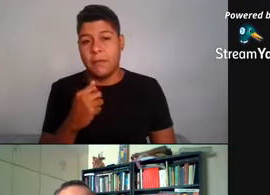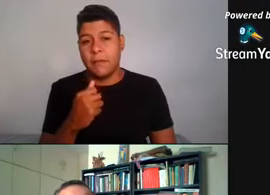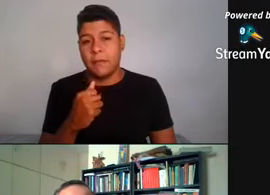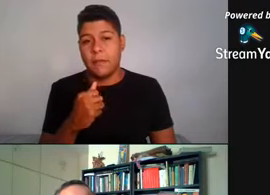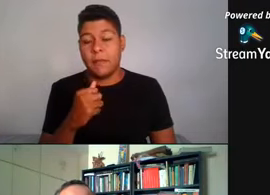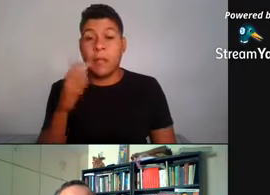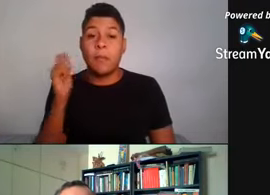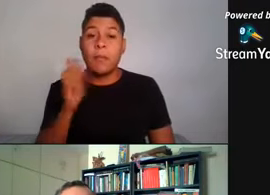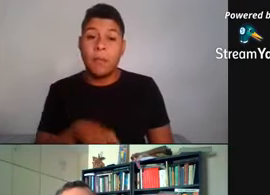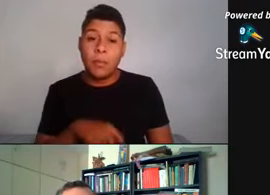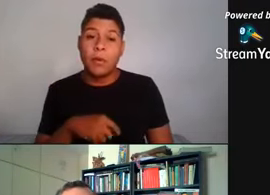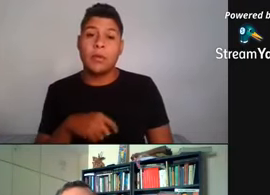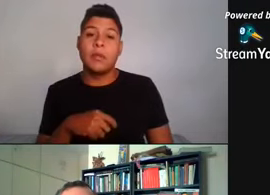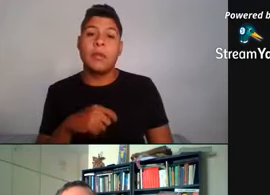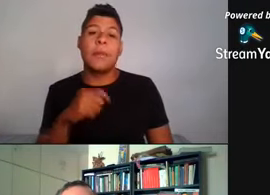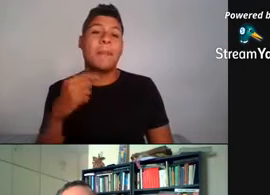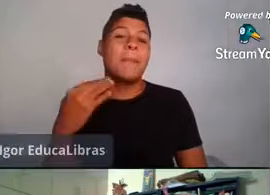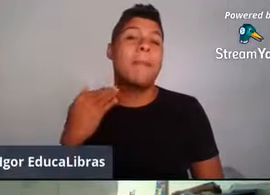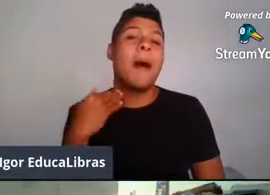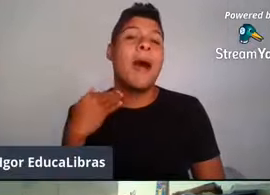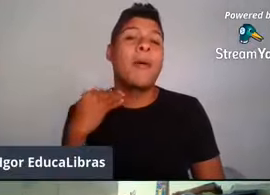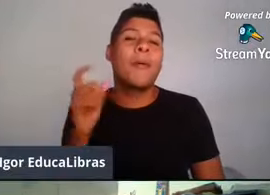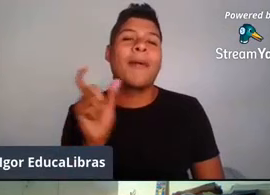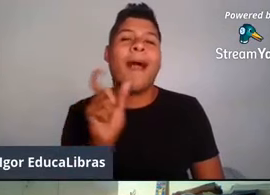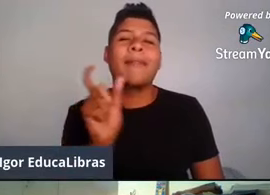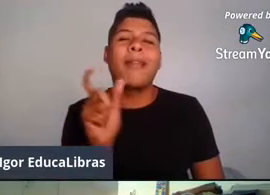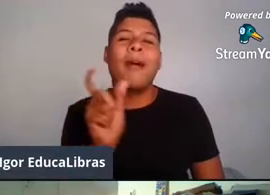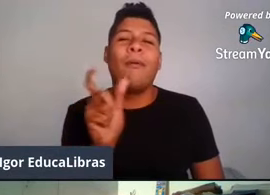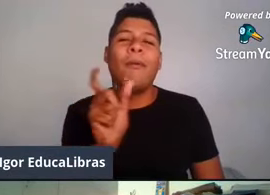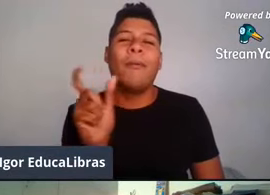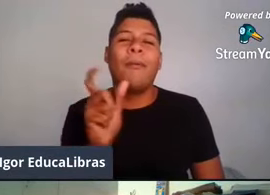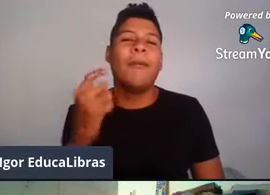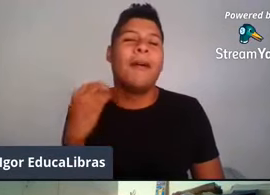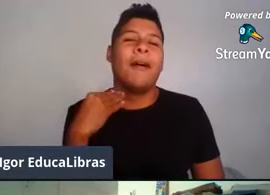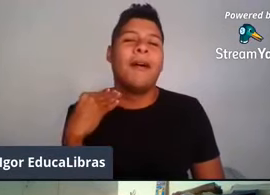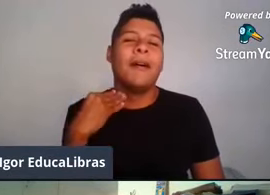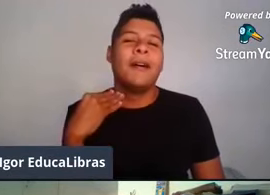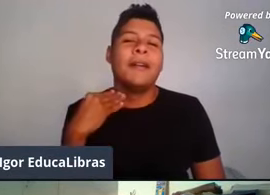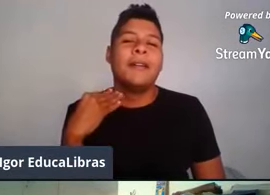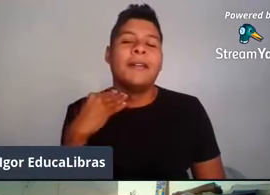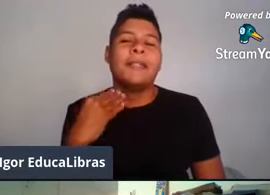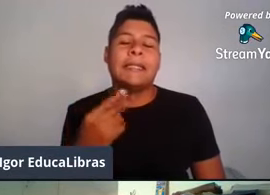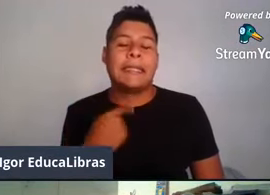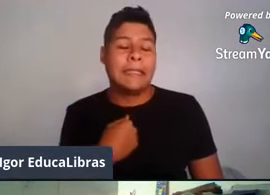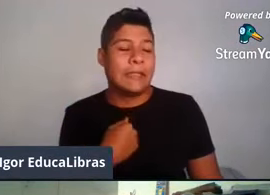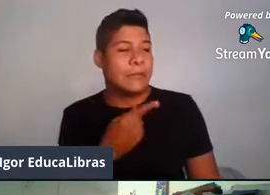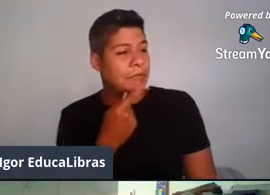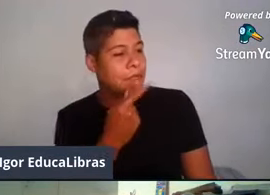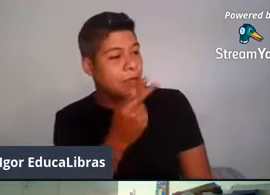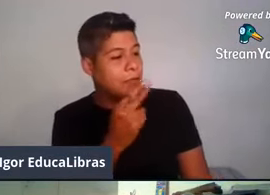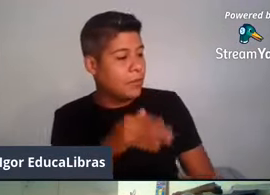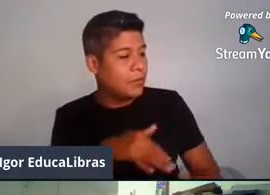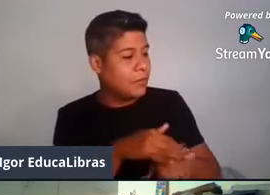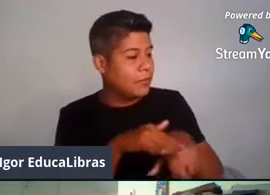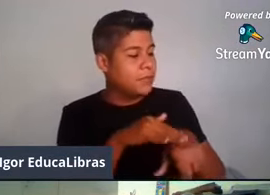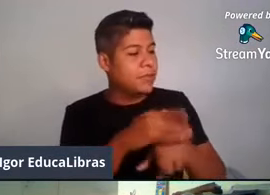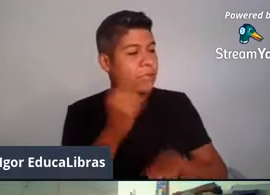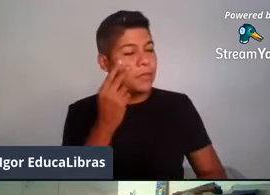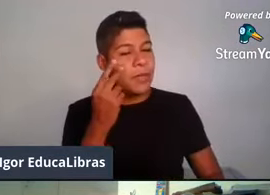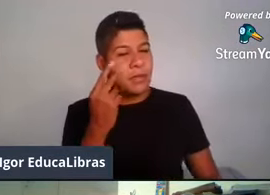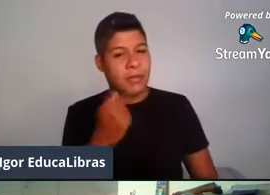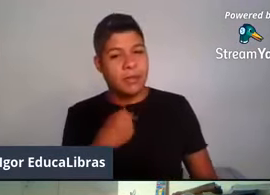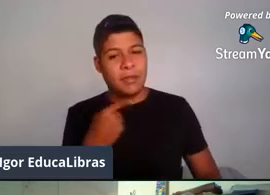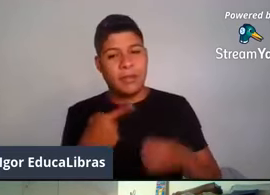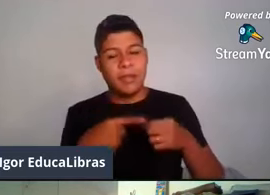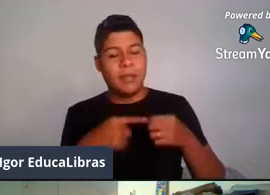poder ter conta em banco. E aí ingenuamente, eu falei com uma colega de São Paulo, eu estava em Santo André, falei com